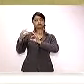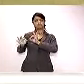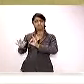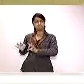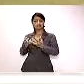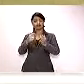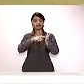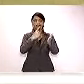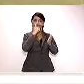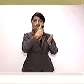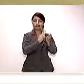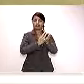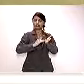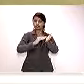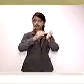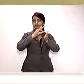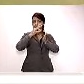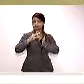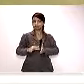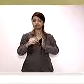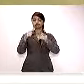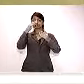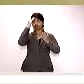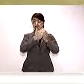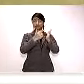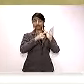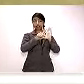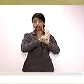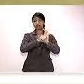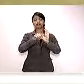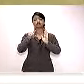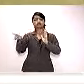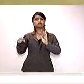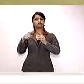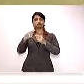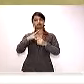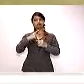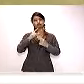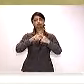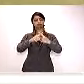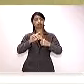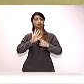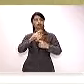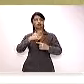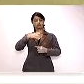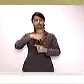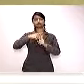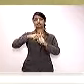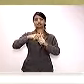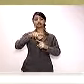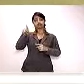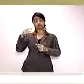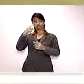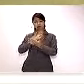correção das falhas concretizadas em projeto de lei complementar que não obstante sua rejeição demonstra uma ação positiva do gestor desse modo nesse momento relevo